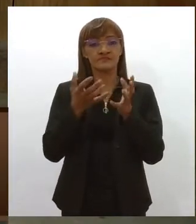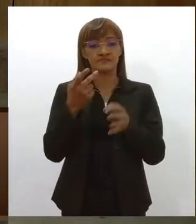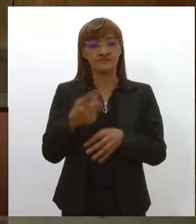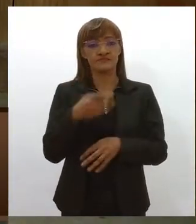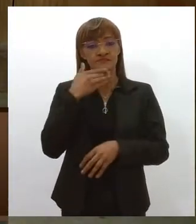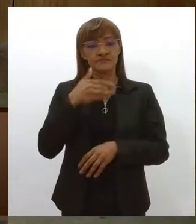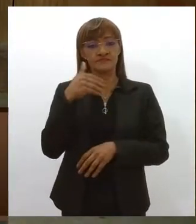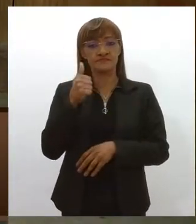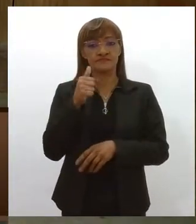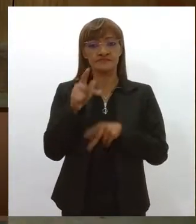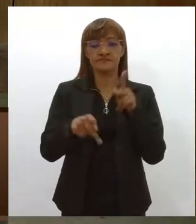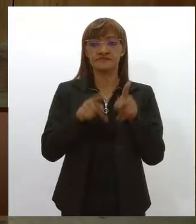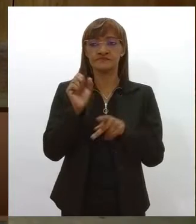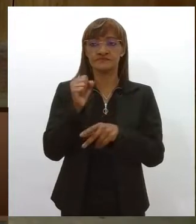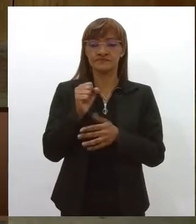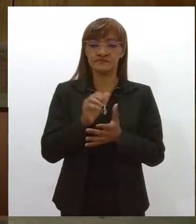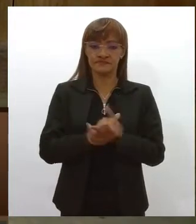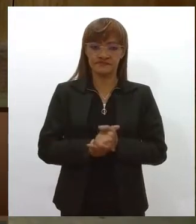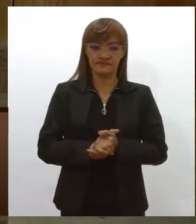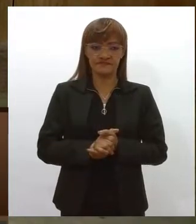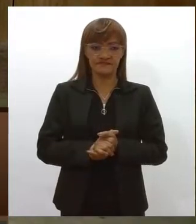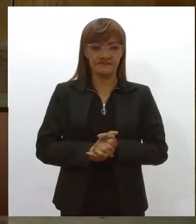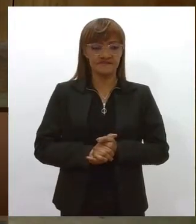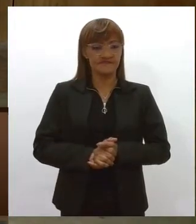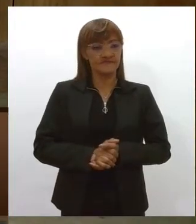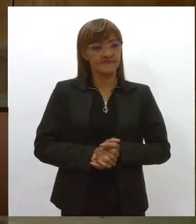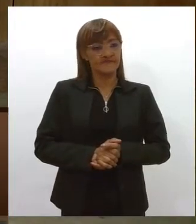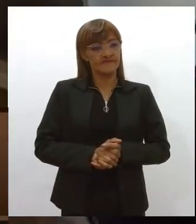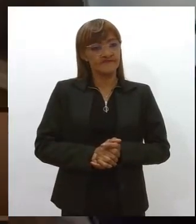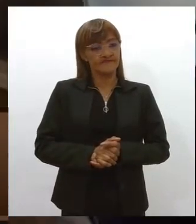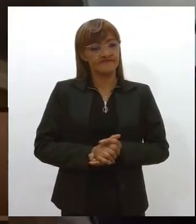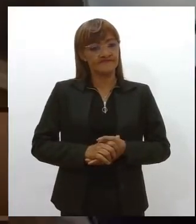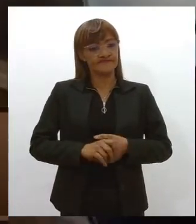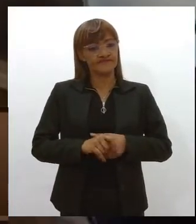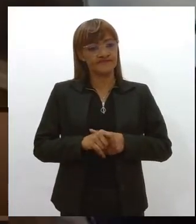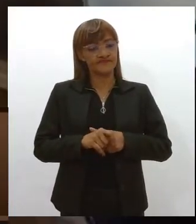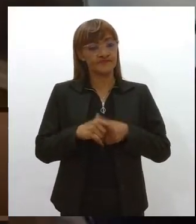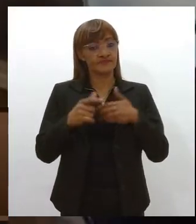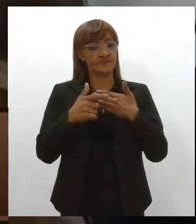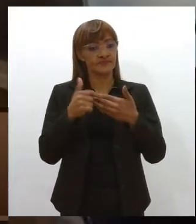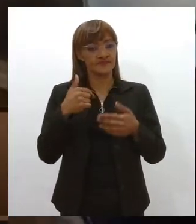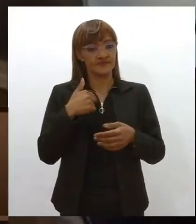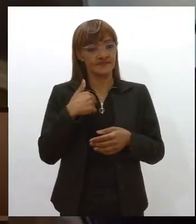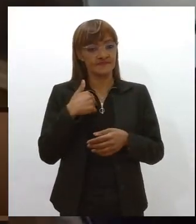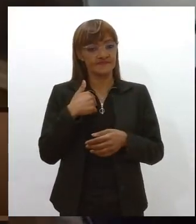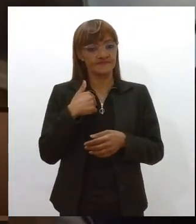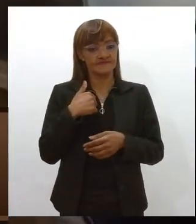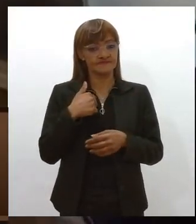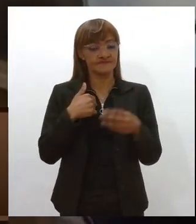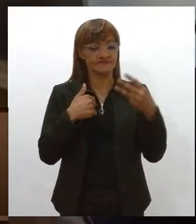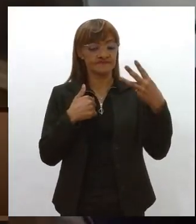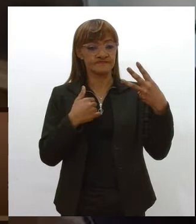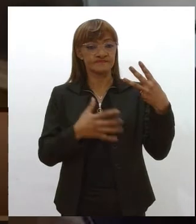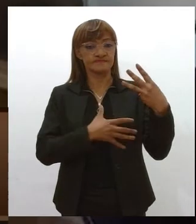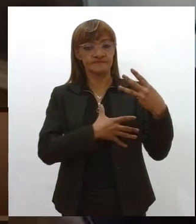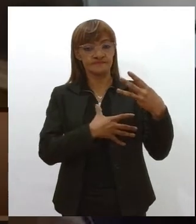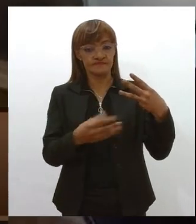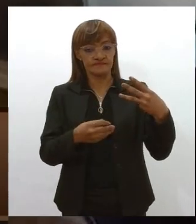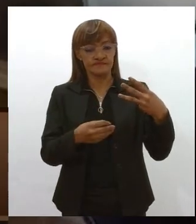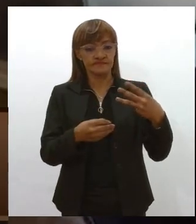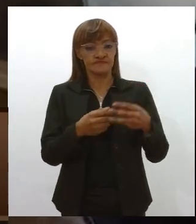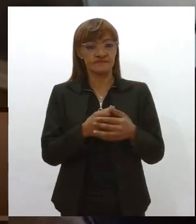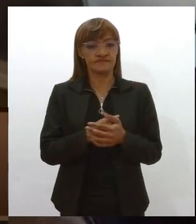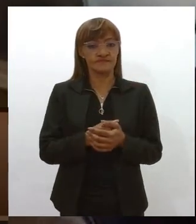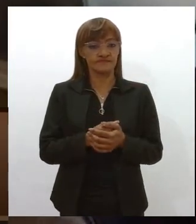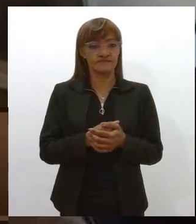vem? Veja, além de médica, eu sou mãe, eu tenho 3 filhos, né? 4 que eu tenho uma